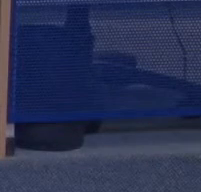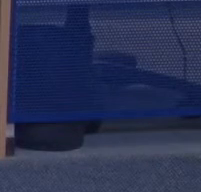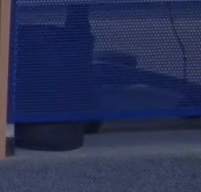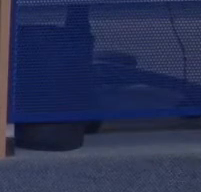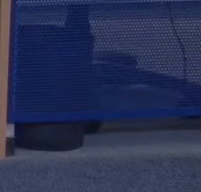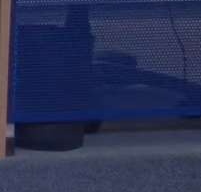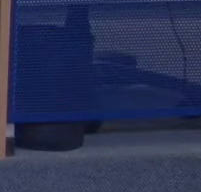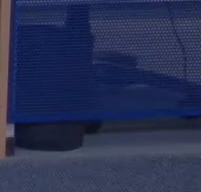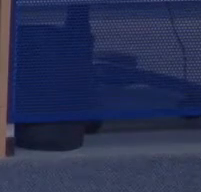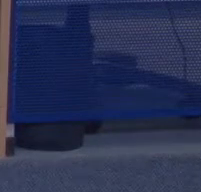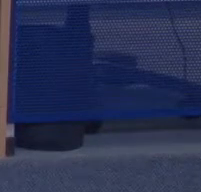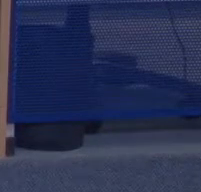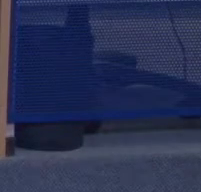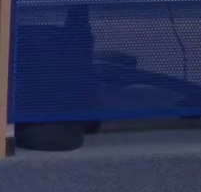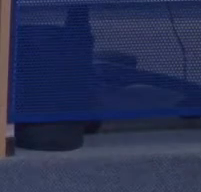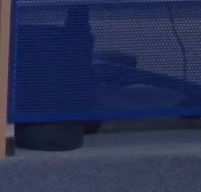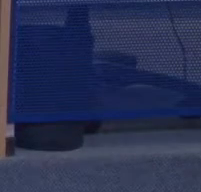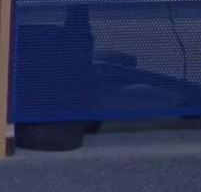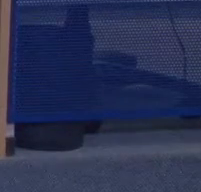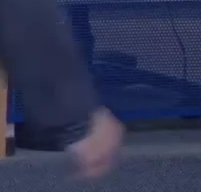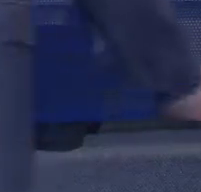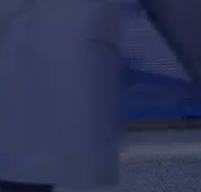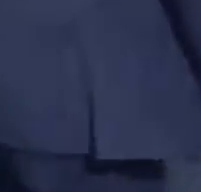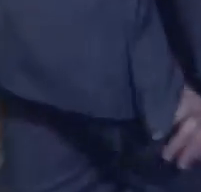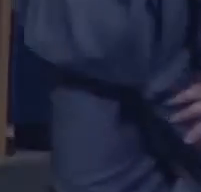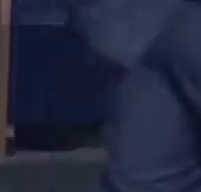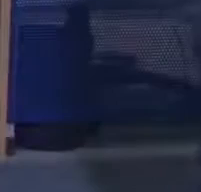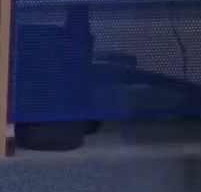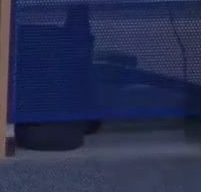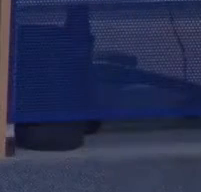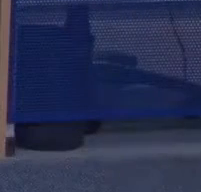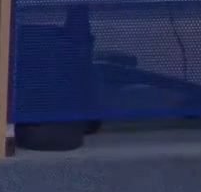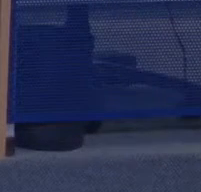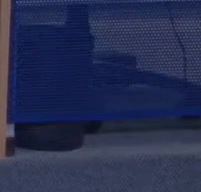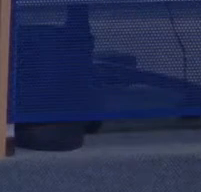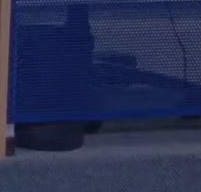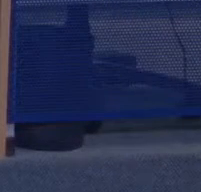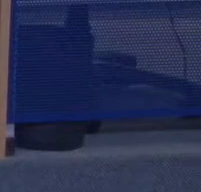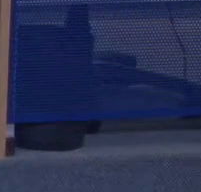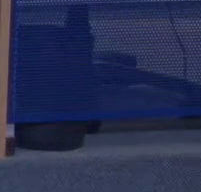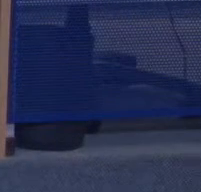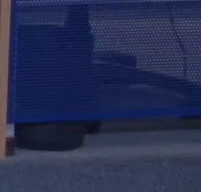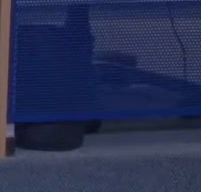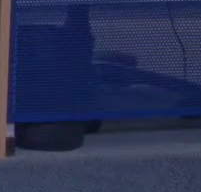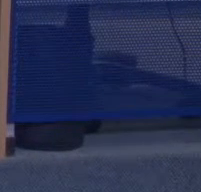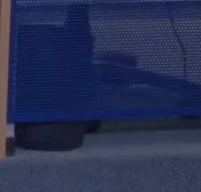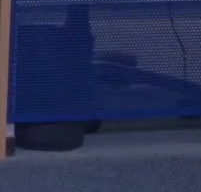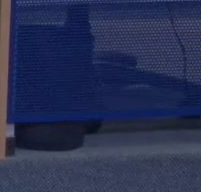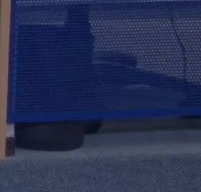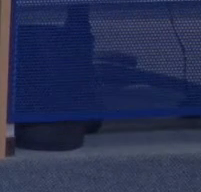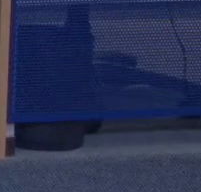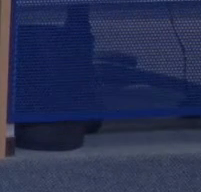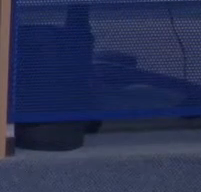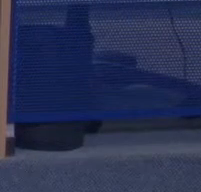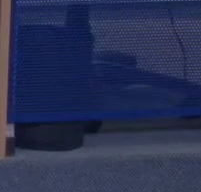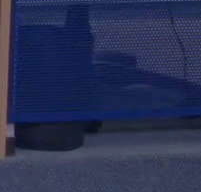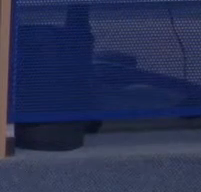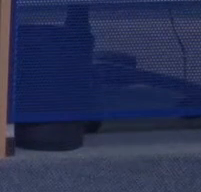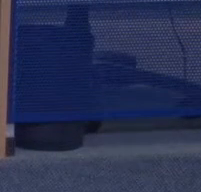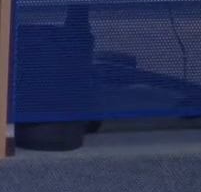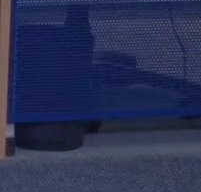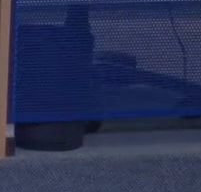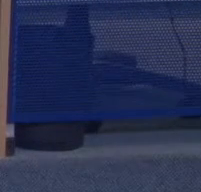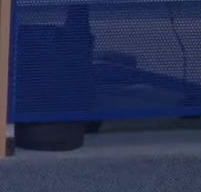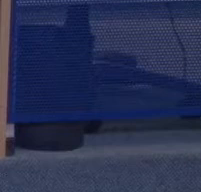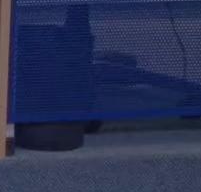Há 95 itens, entre eles 79 requerimentos, além da leitura e deliberação de 16 projetos de lei. Já